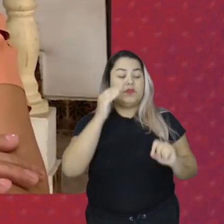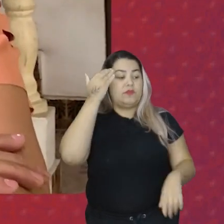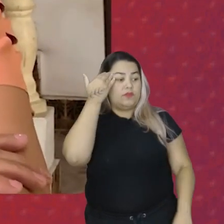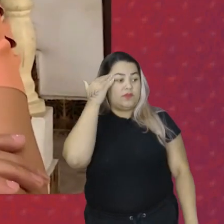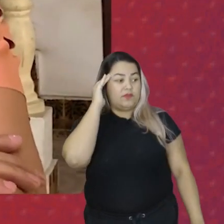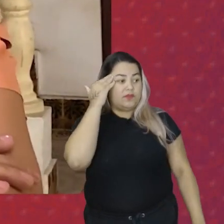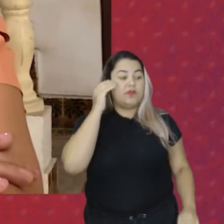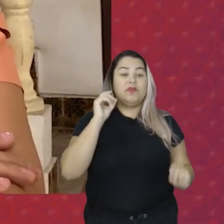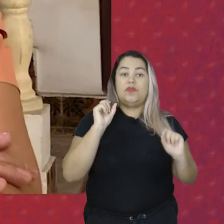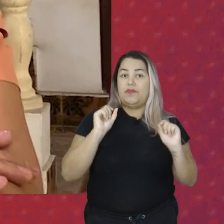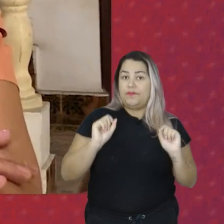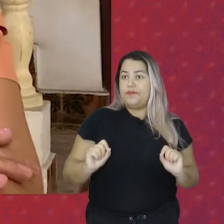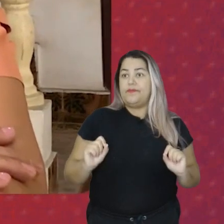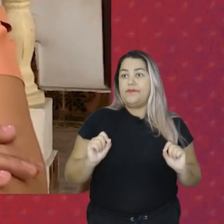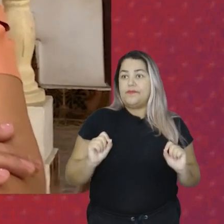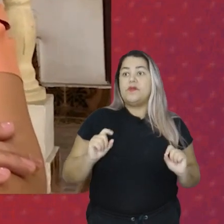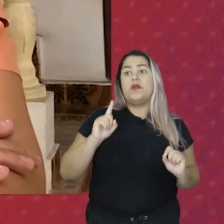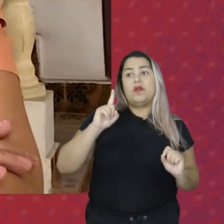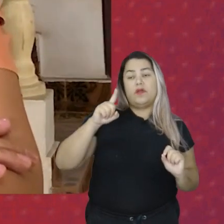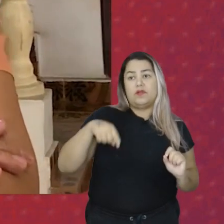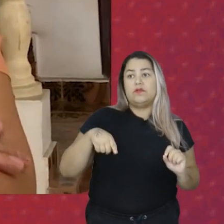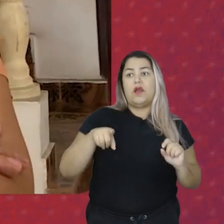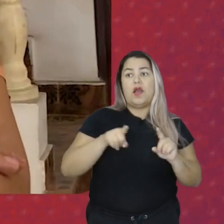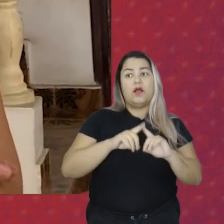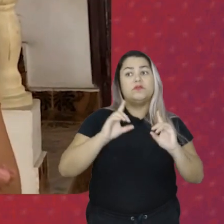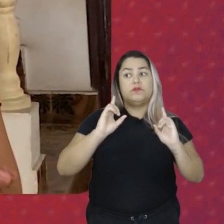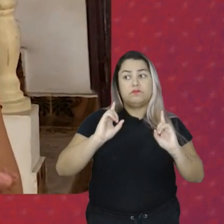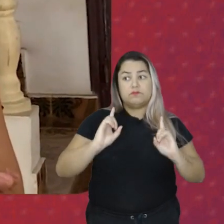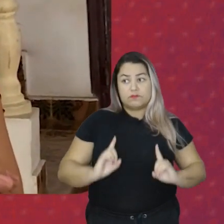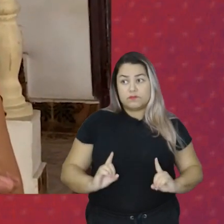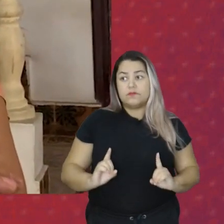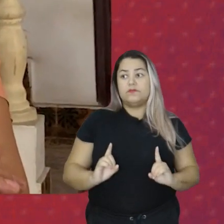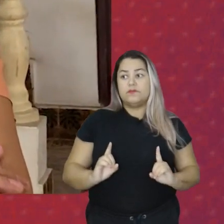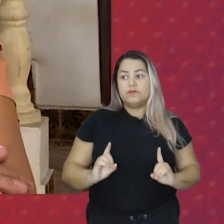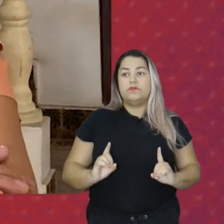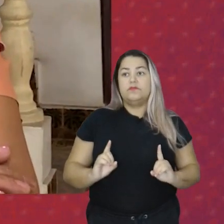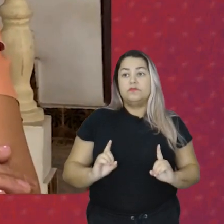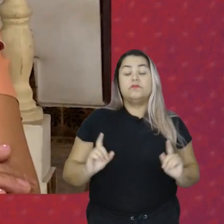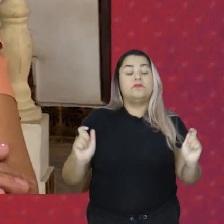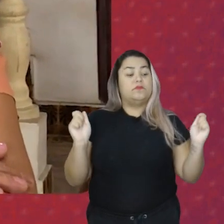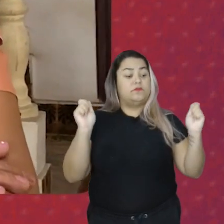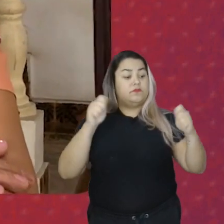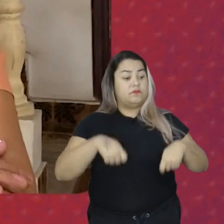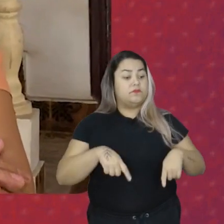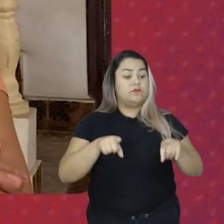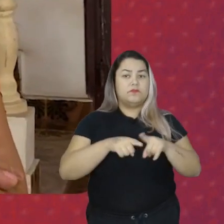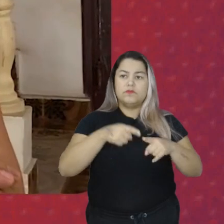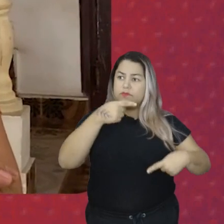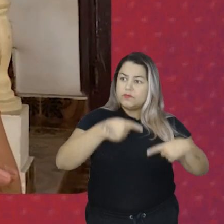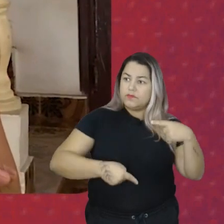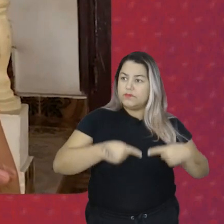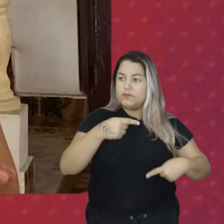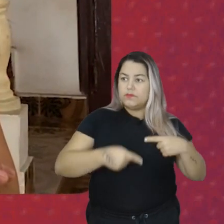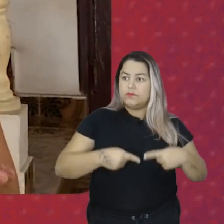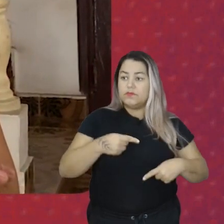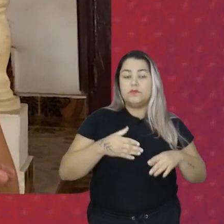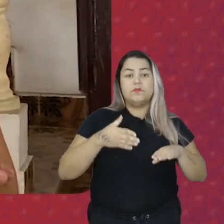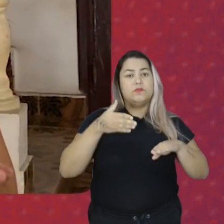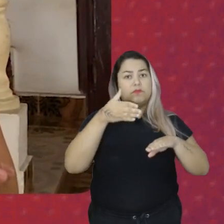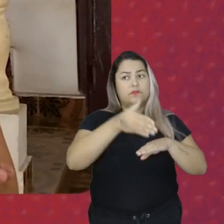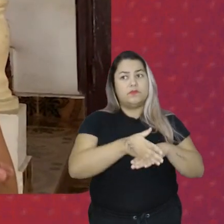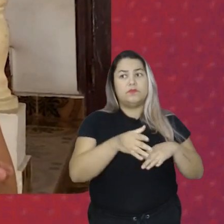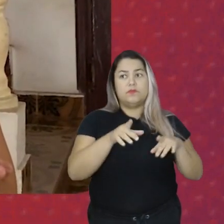entender que a deficiência dela, precisa ser discutida. E aí entra a